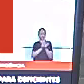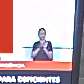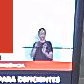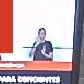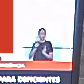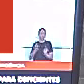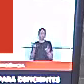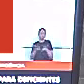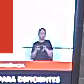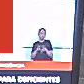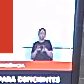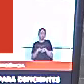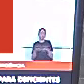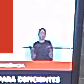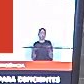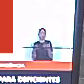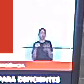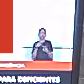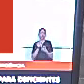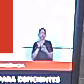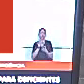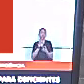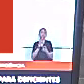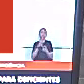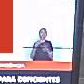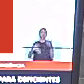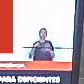eu vim aqui falar para vocês o seguinte.